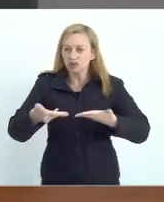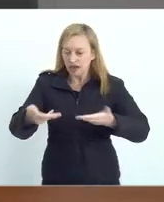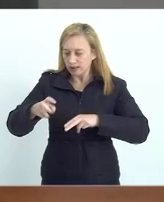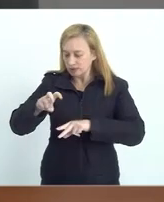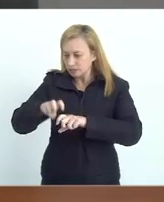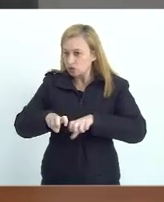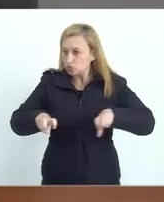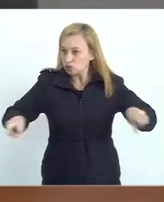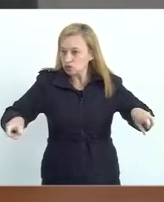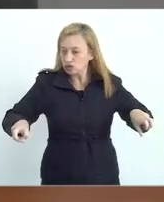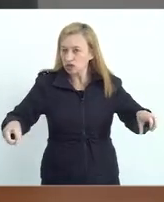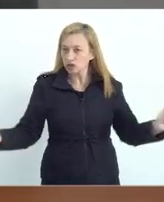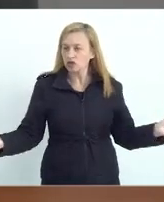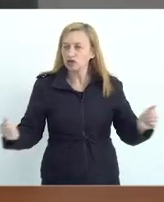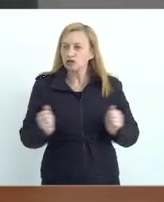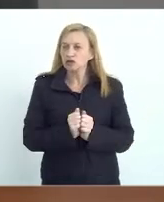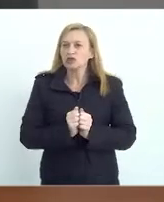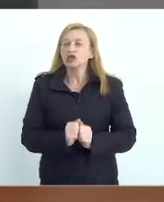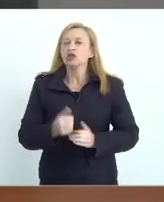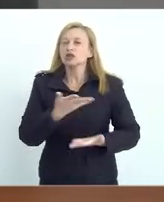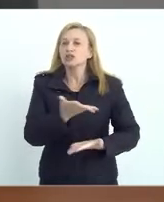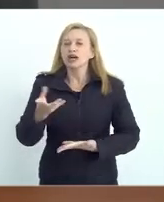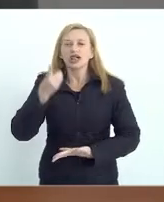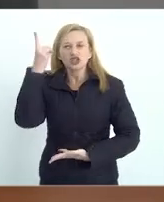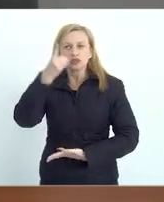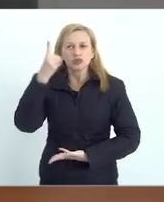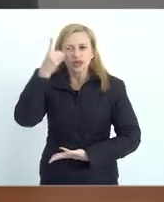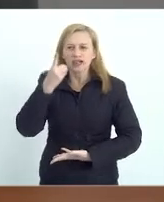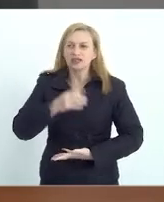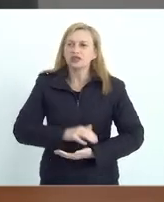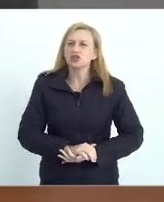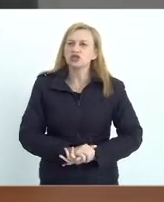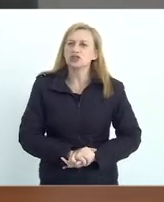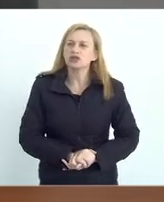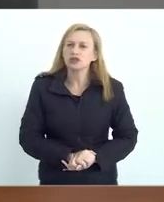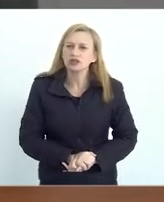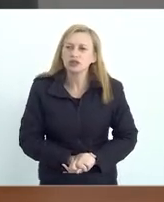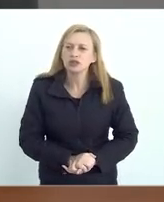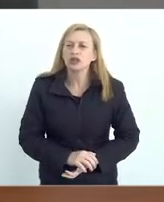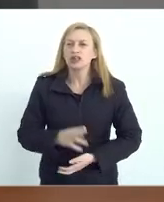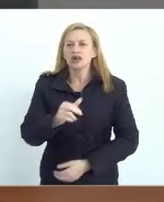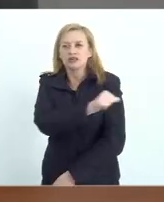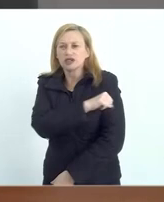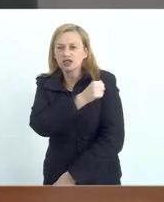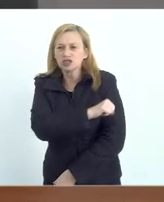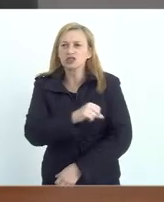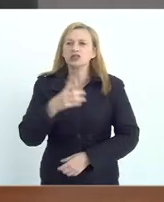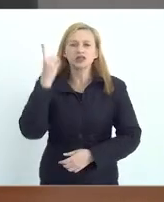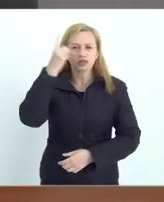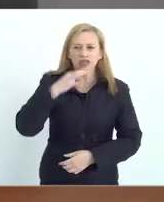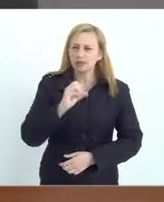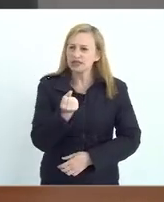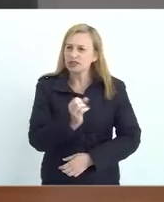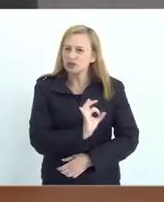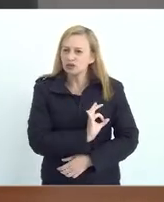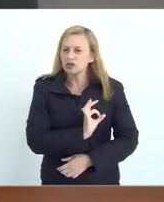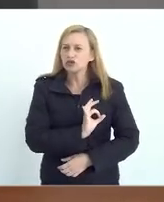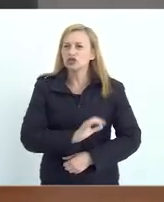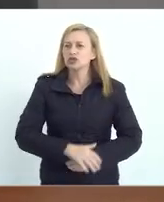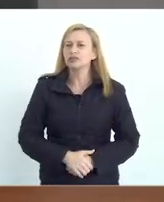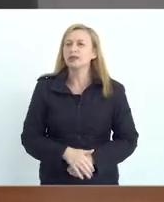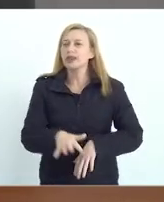compor a mesa as excelentíssimas deputadas enfermeira Rejane deputada Martha Rocha